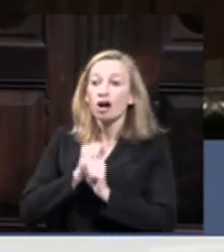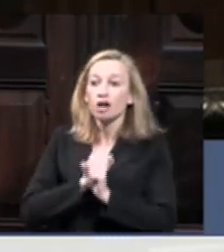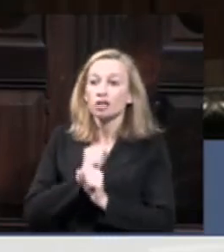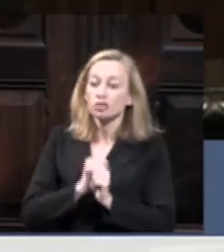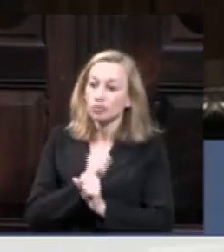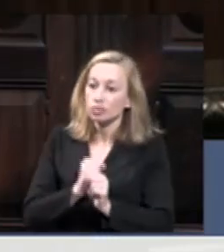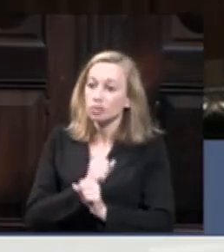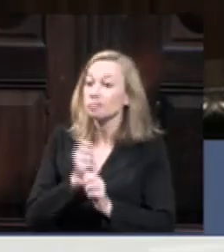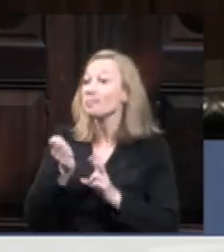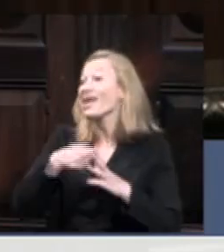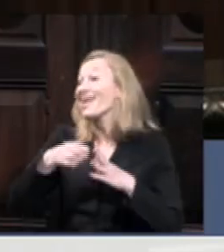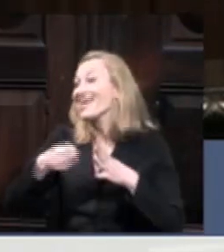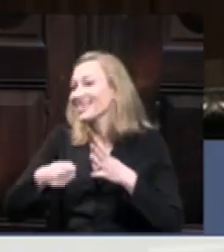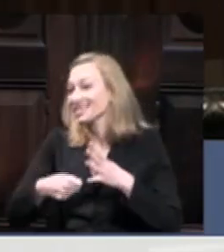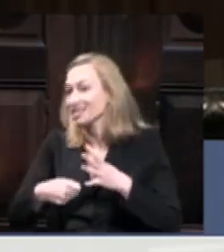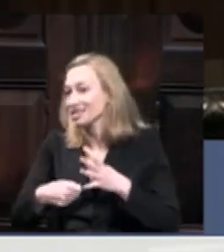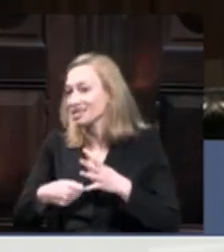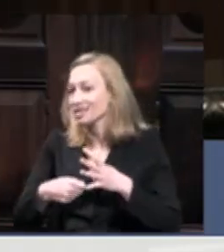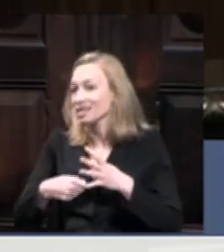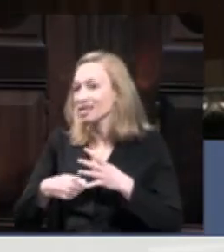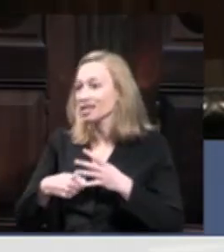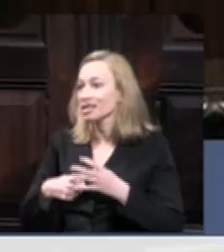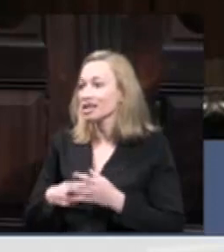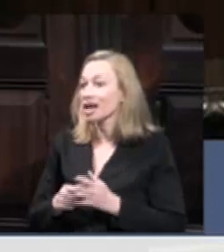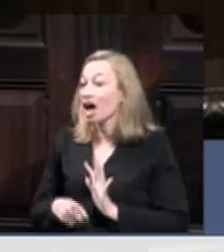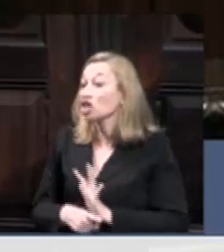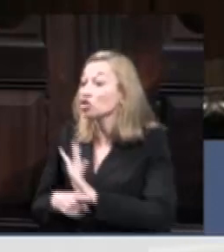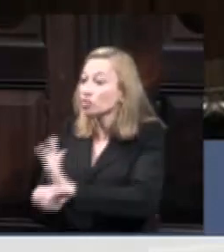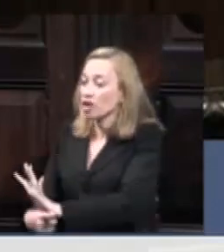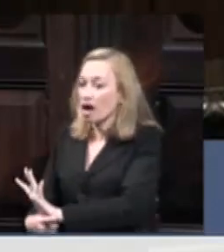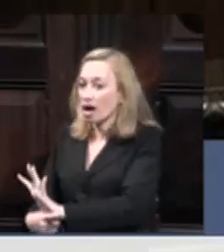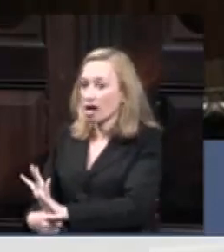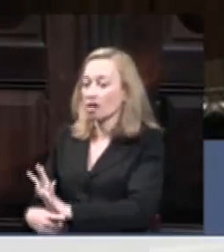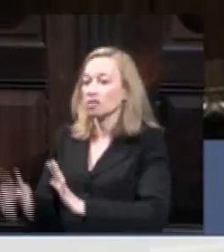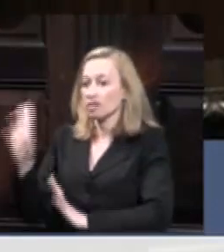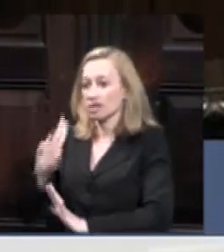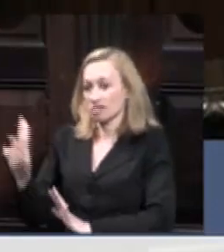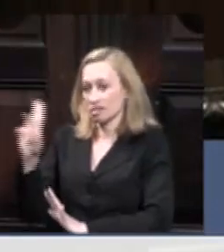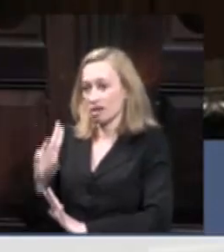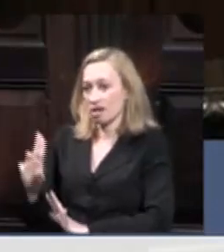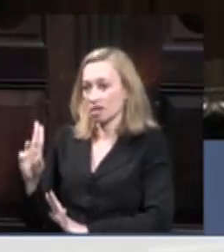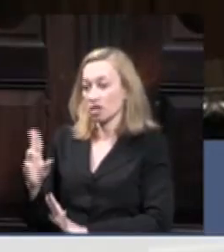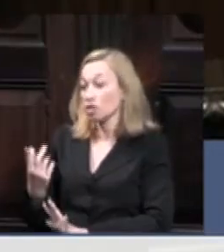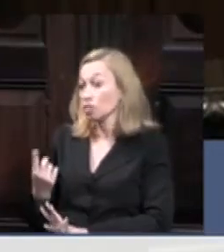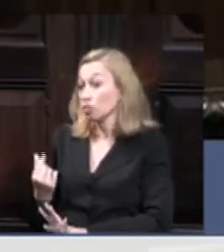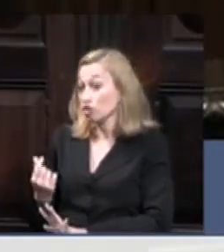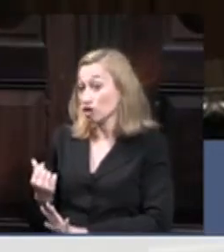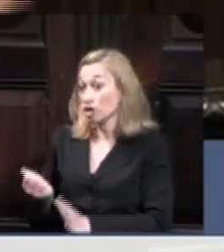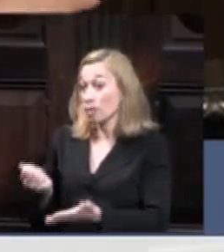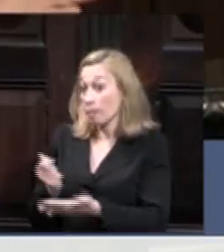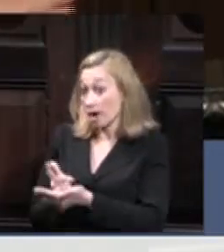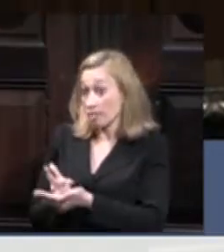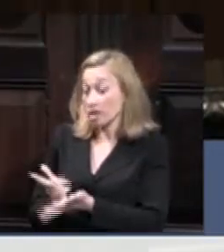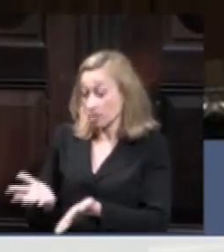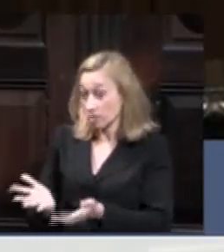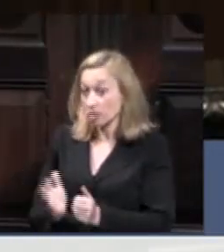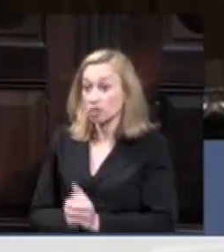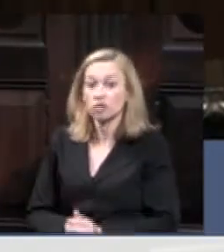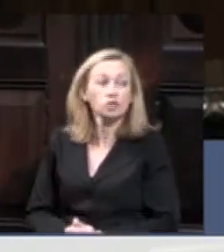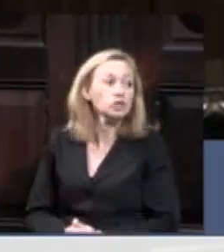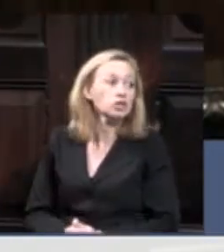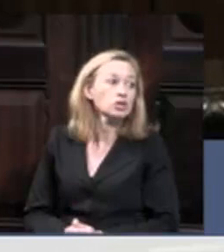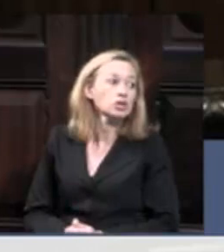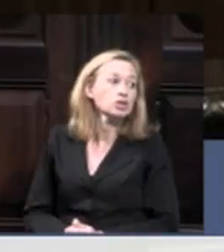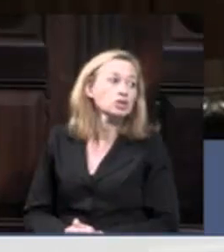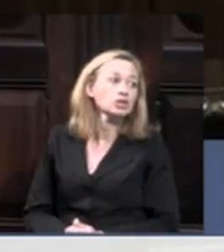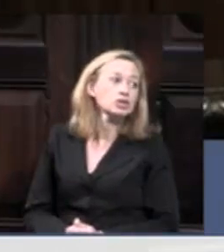universidades estaduais, única e exclusivamente os repasses atinentes à folha de pessoal e, portanto, nenhuma